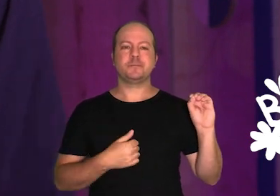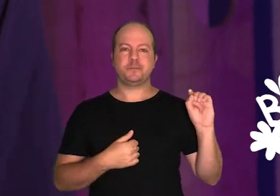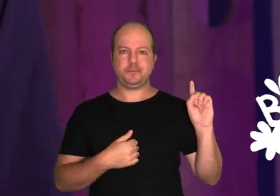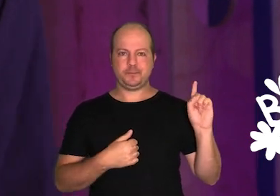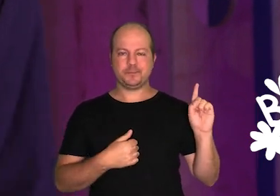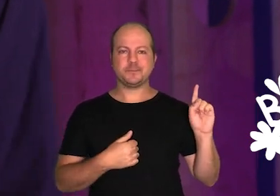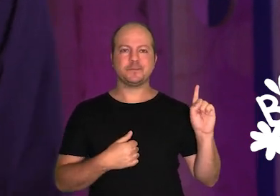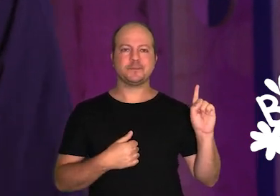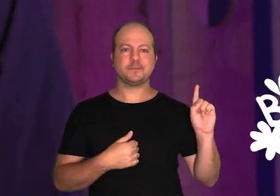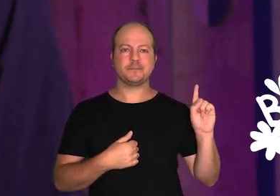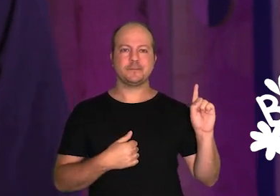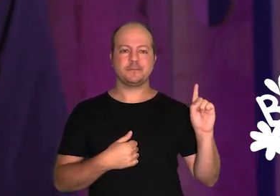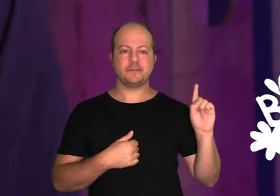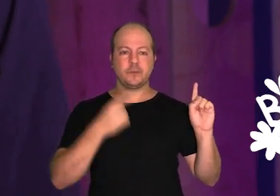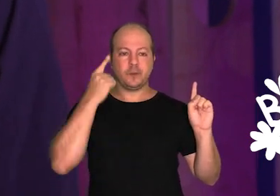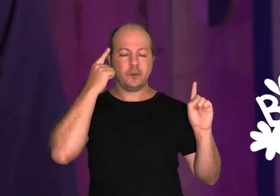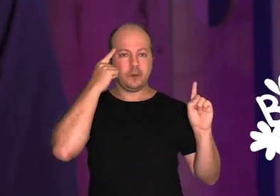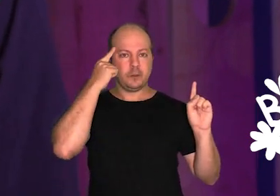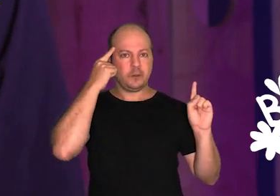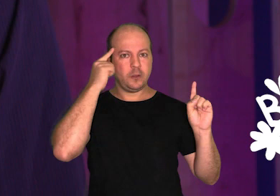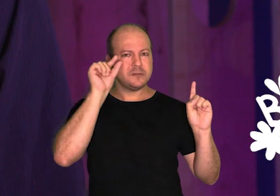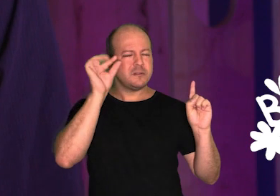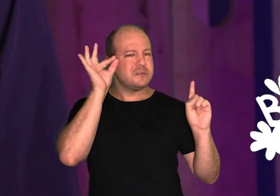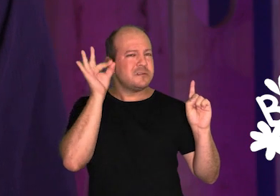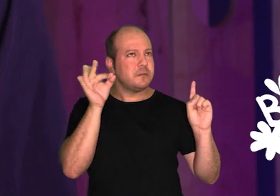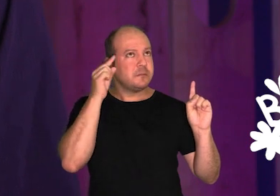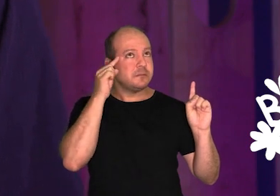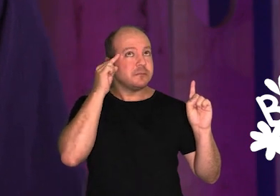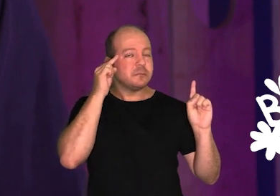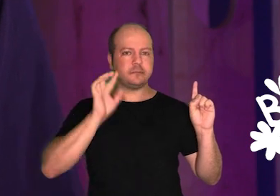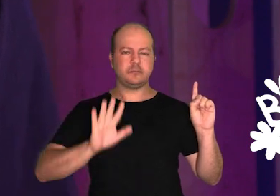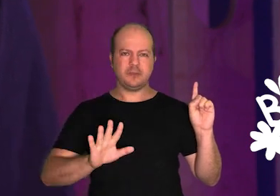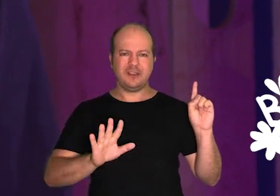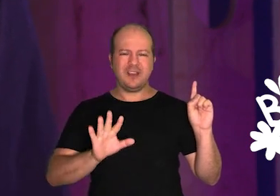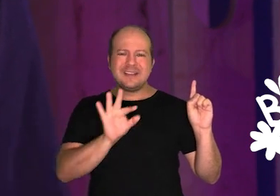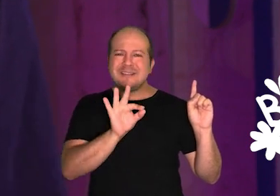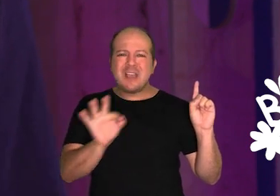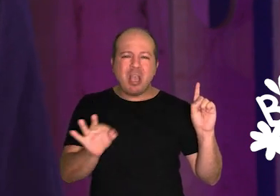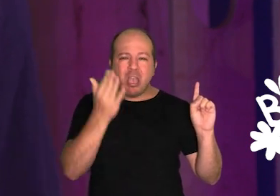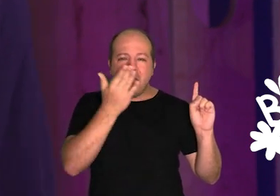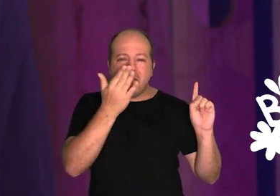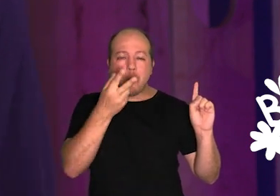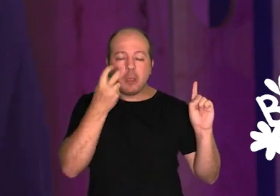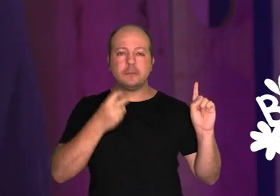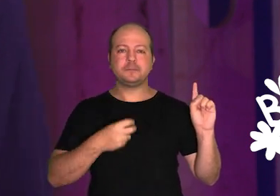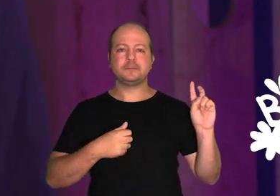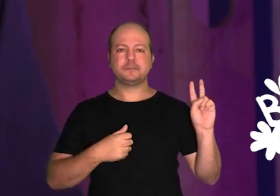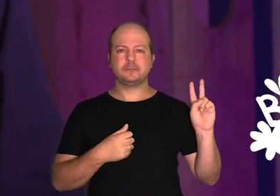1. Repara aqui, ó, tem um pelo só. É só uma coisinha. É uma finesse que dá em você.